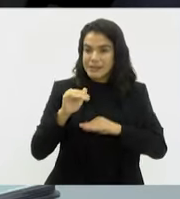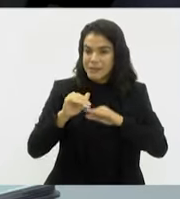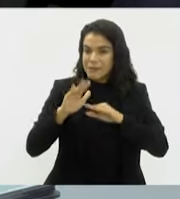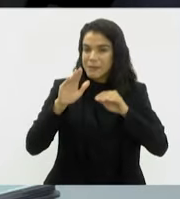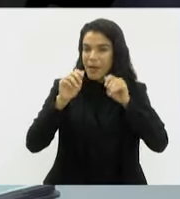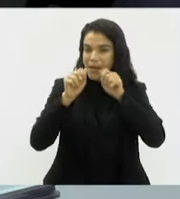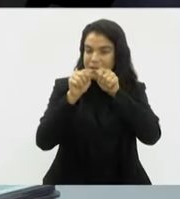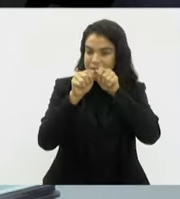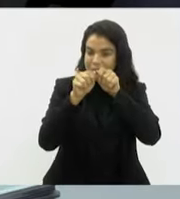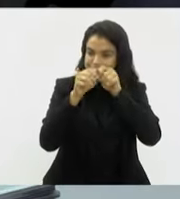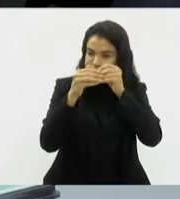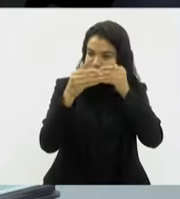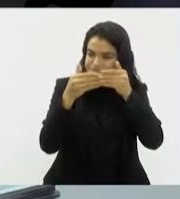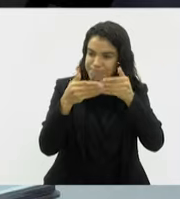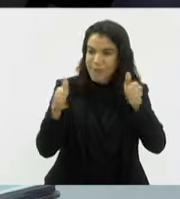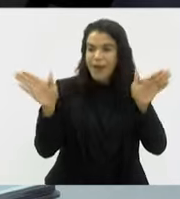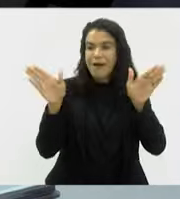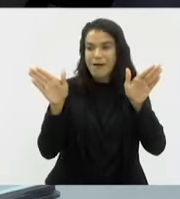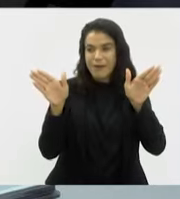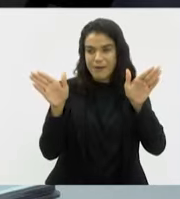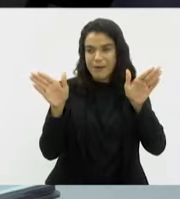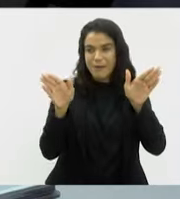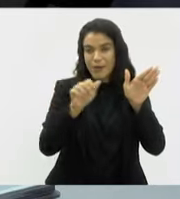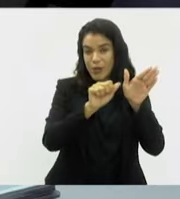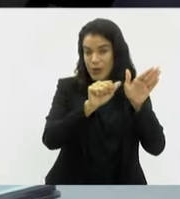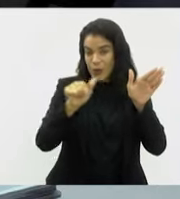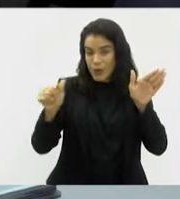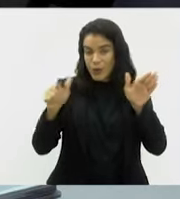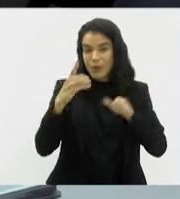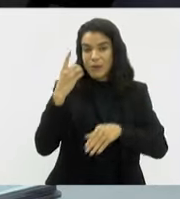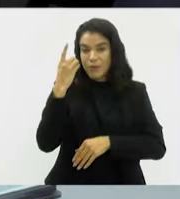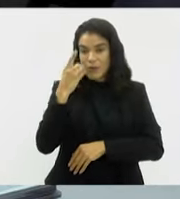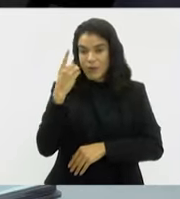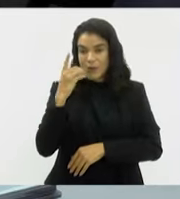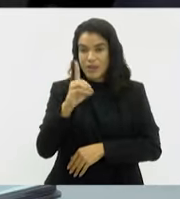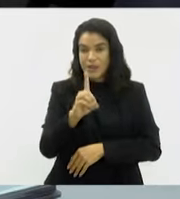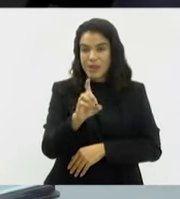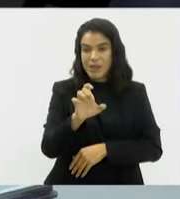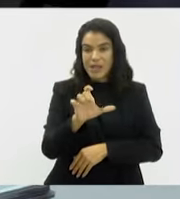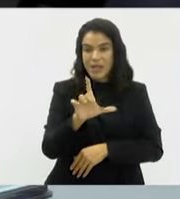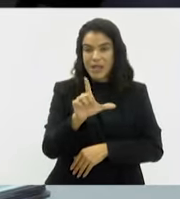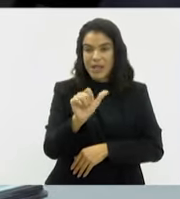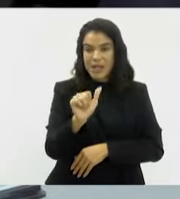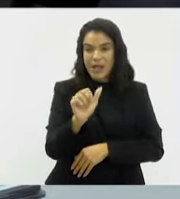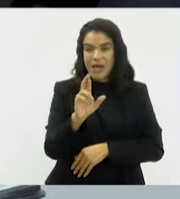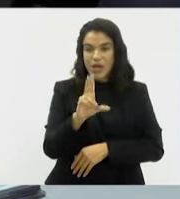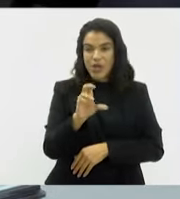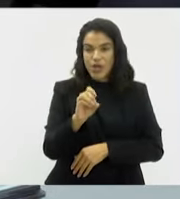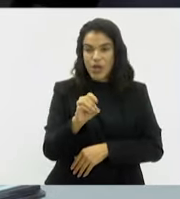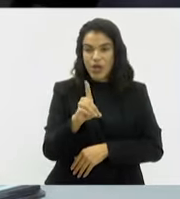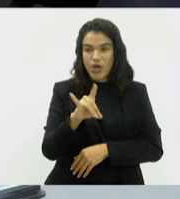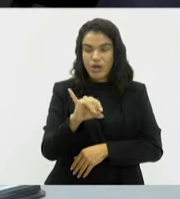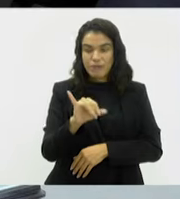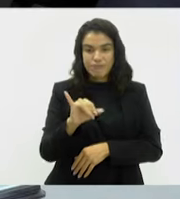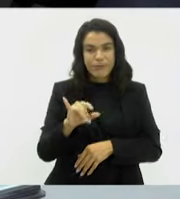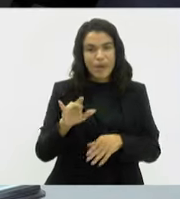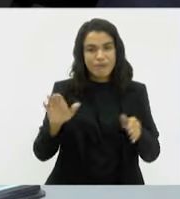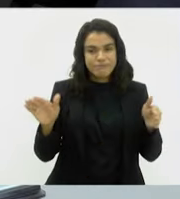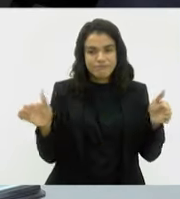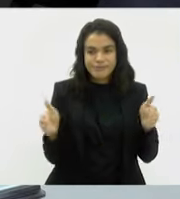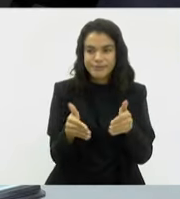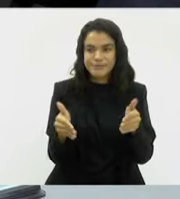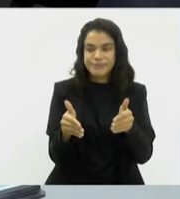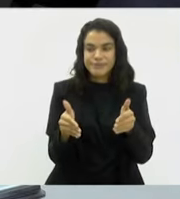amplo, né, quando o do deputado Delarole trata especificamente de um nicho que